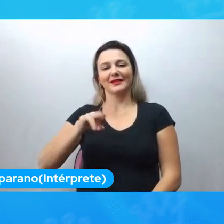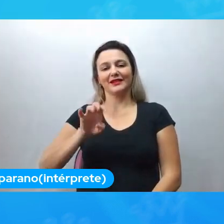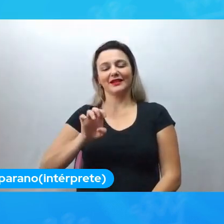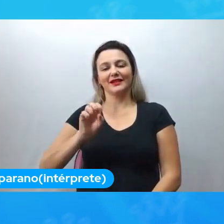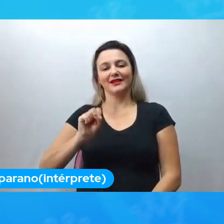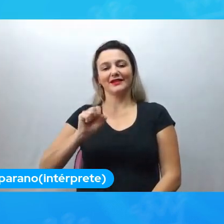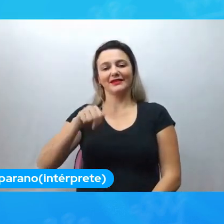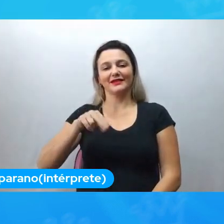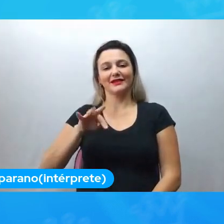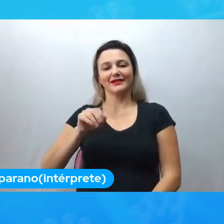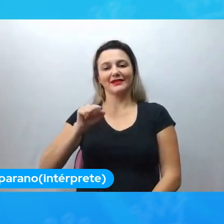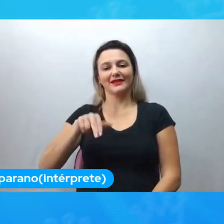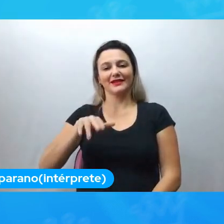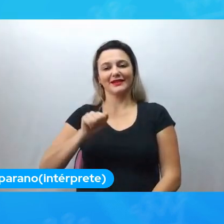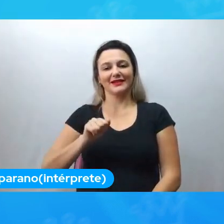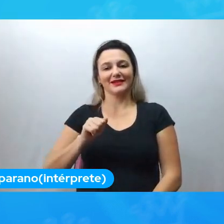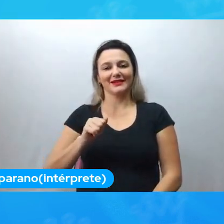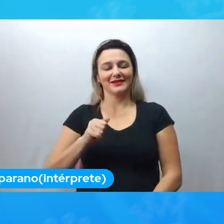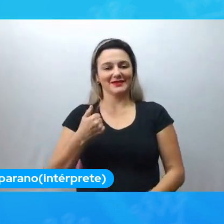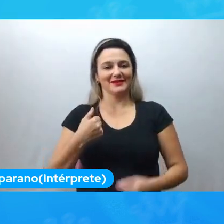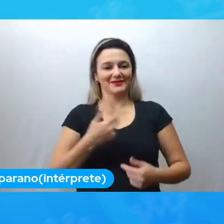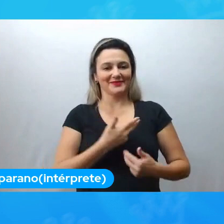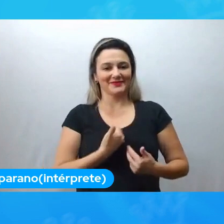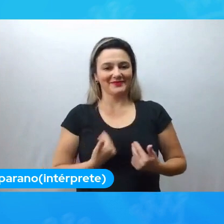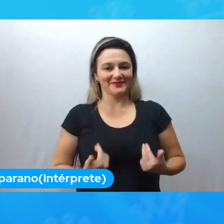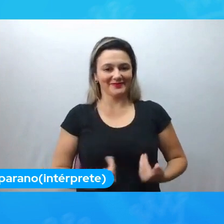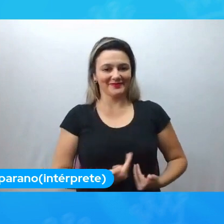com a camisa do Pai Leite de Recife.